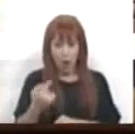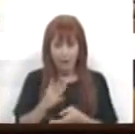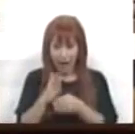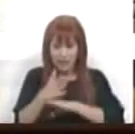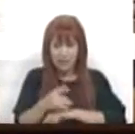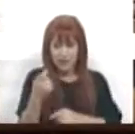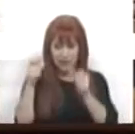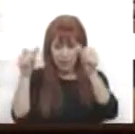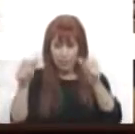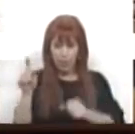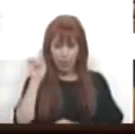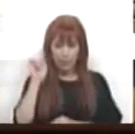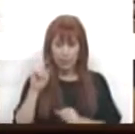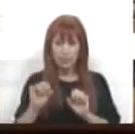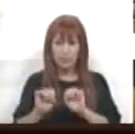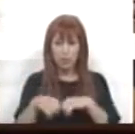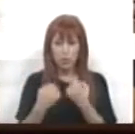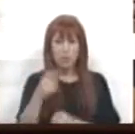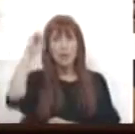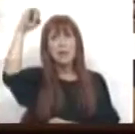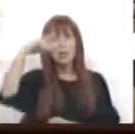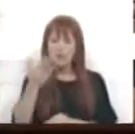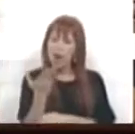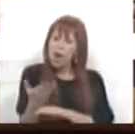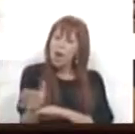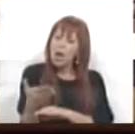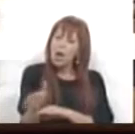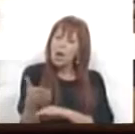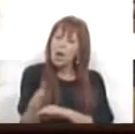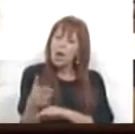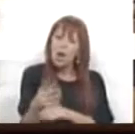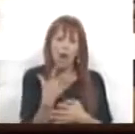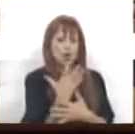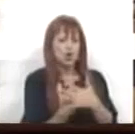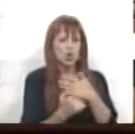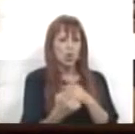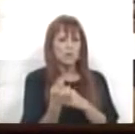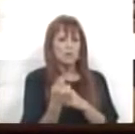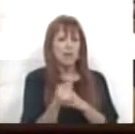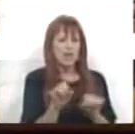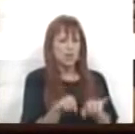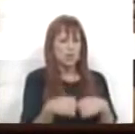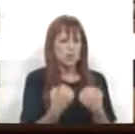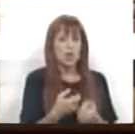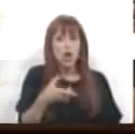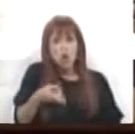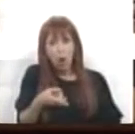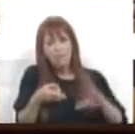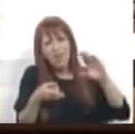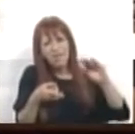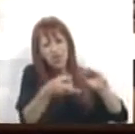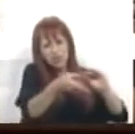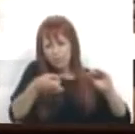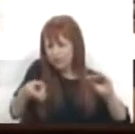ter acesso à tarifa social de eletricidade estão excluídos deste desconto da tarifa social. 9 em